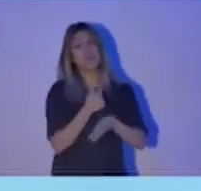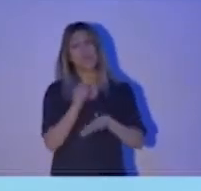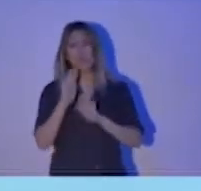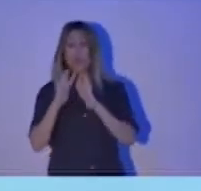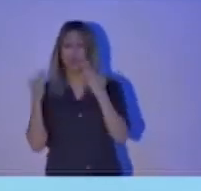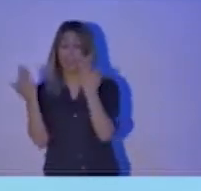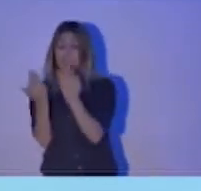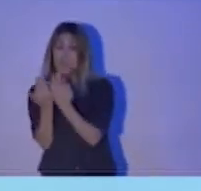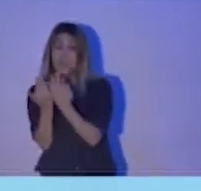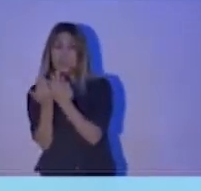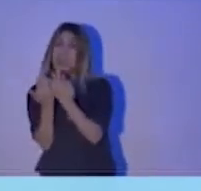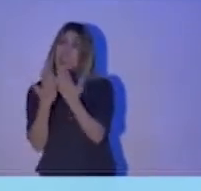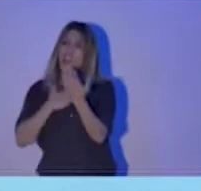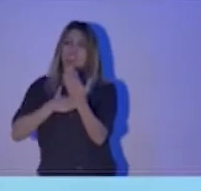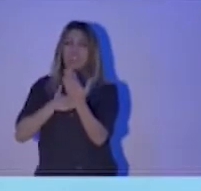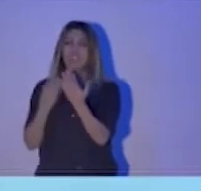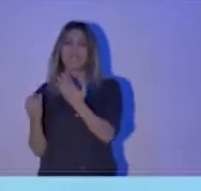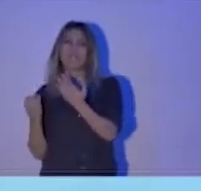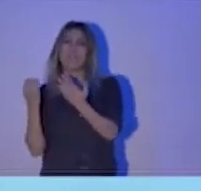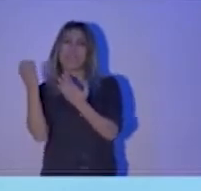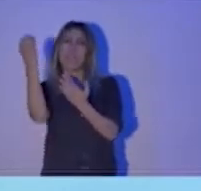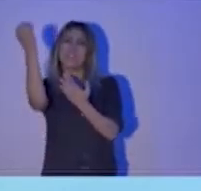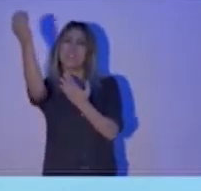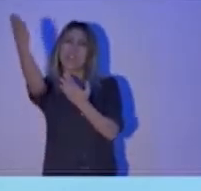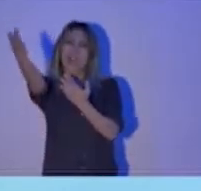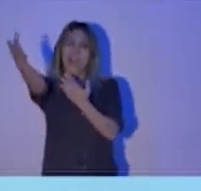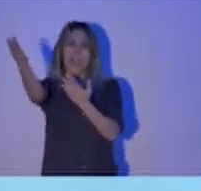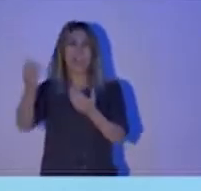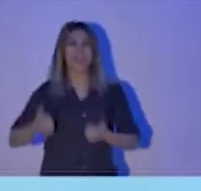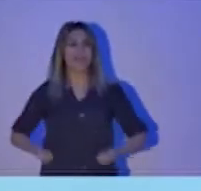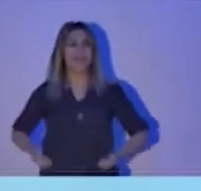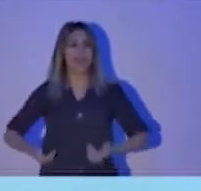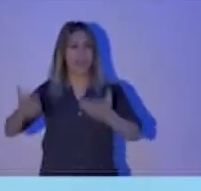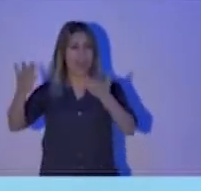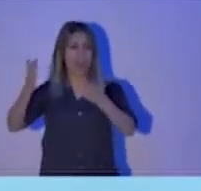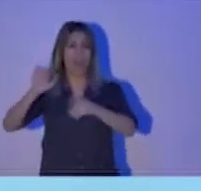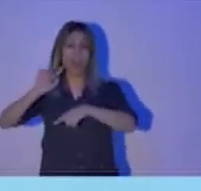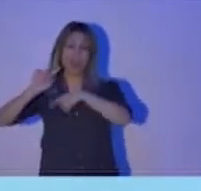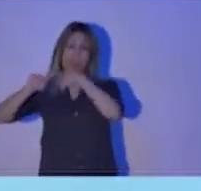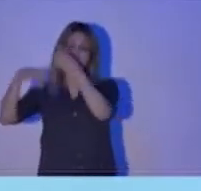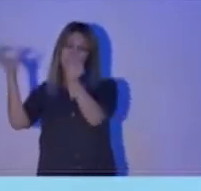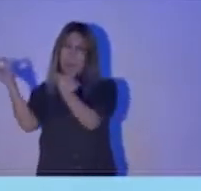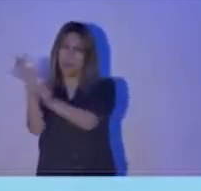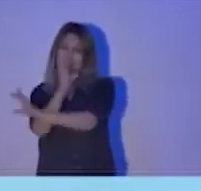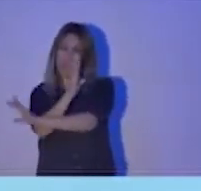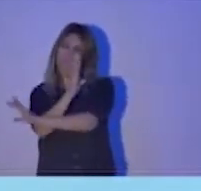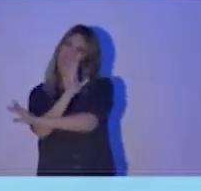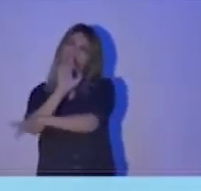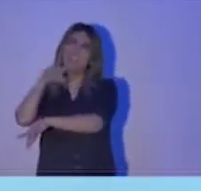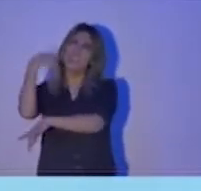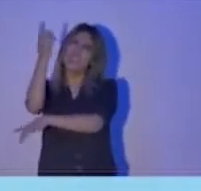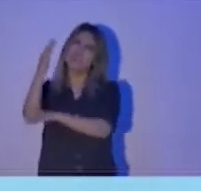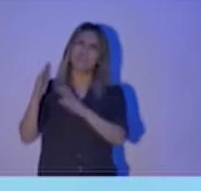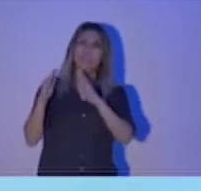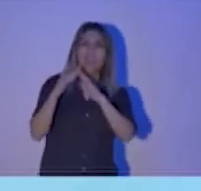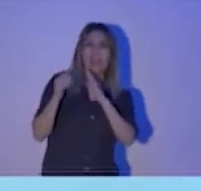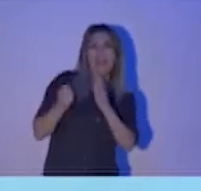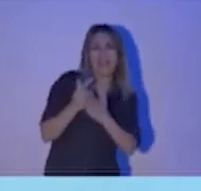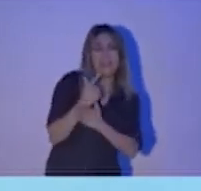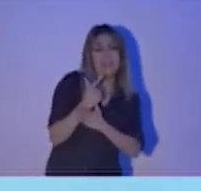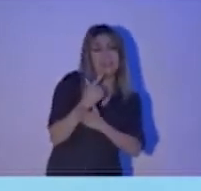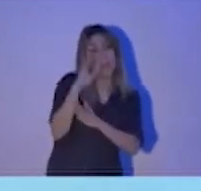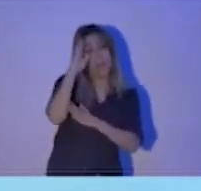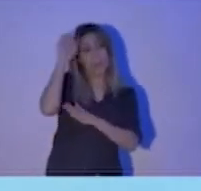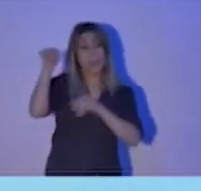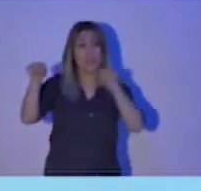sinalizar agora o financiamento da educação, o esforço que o país colocará, significará